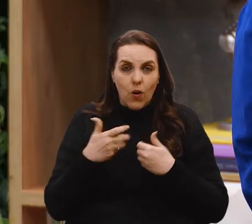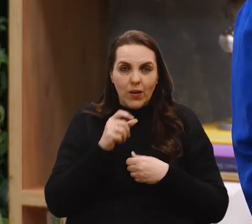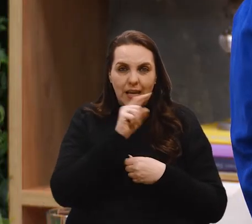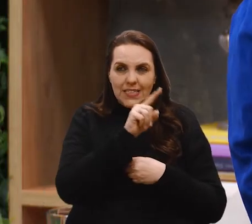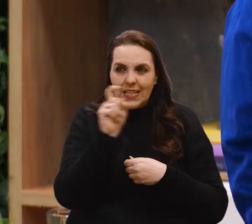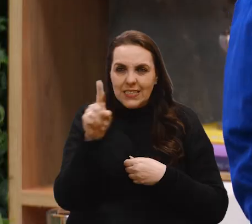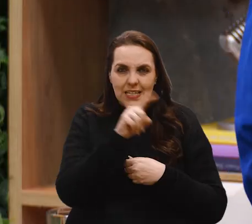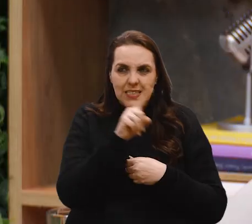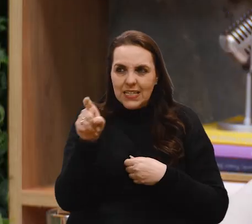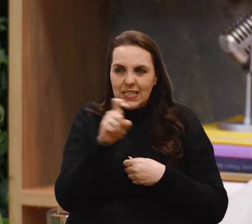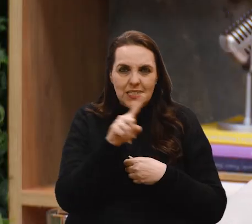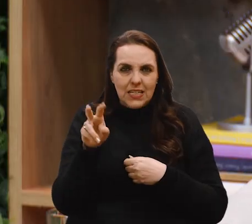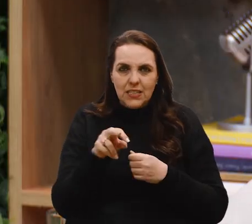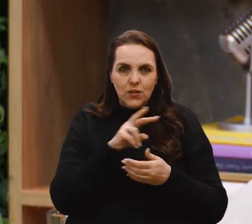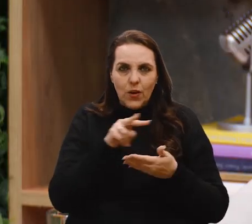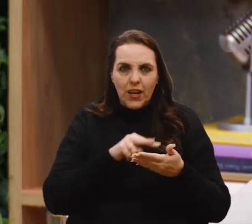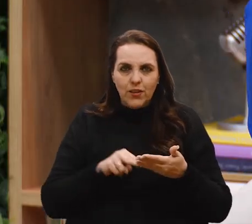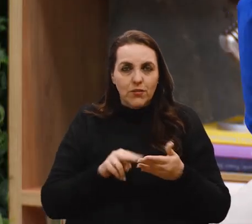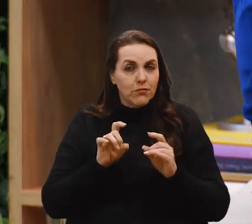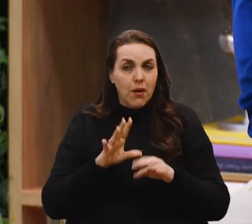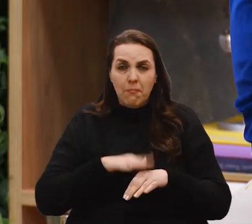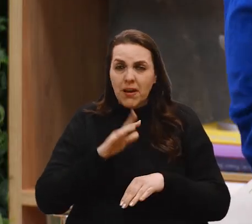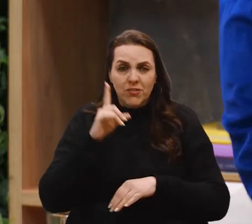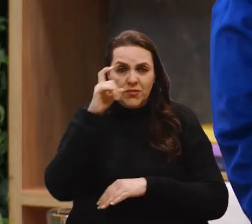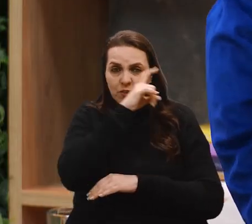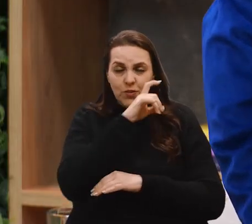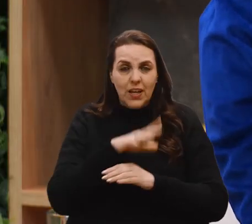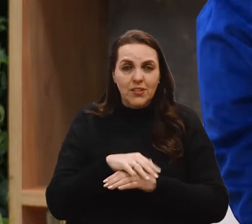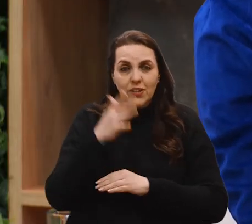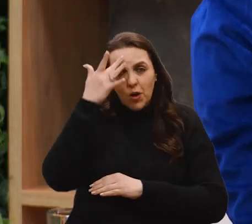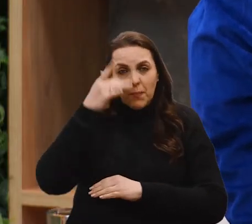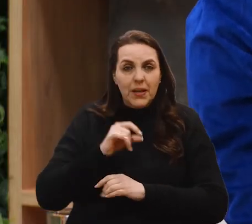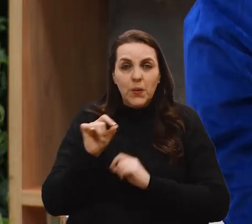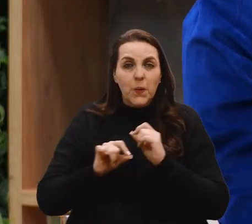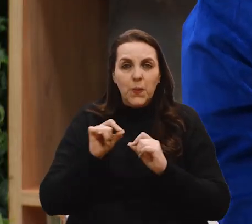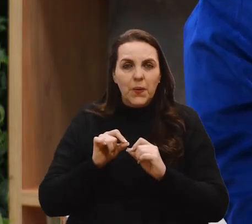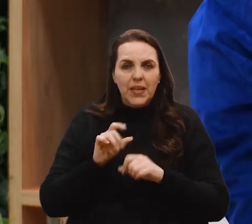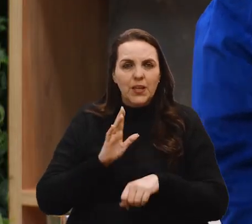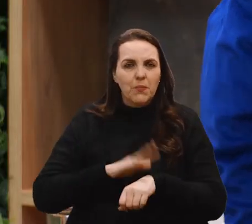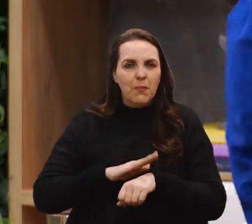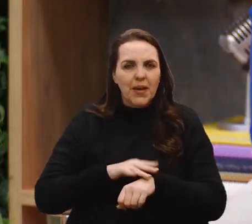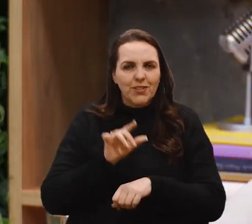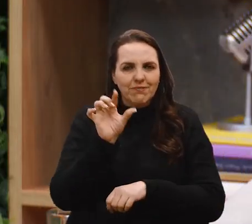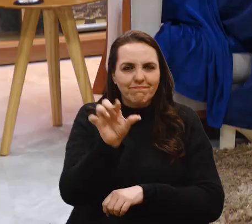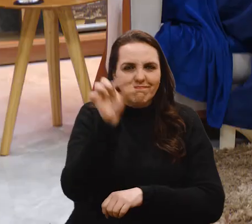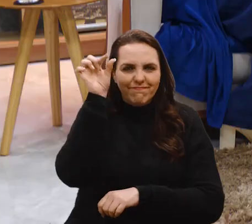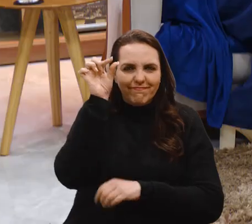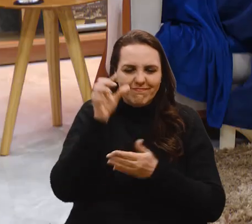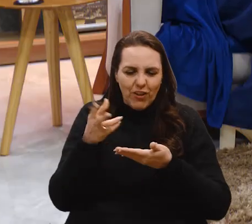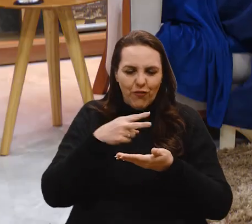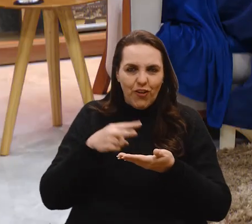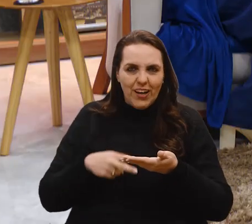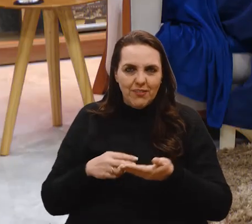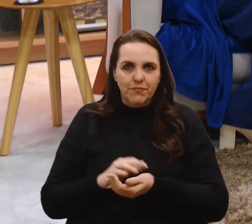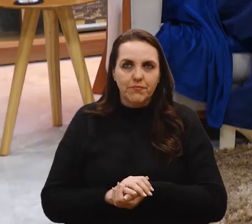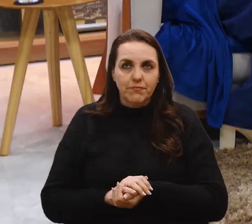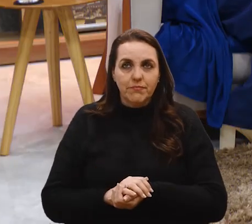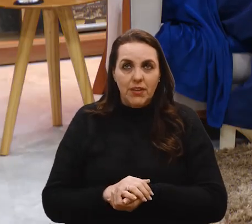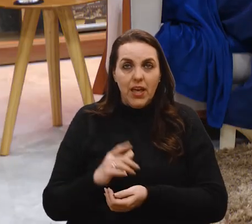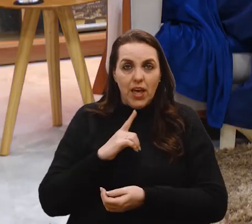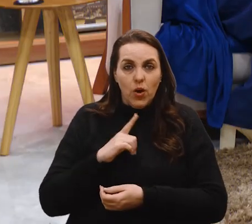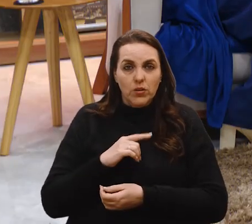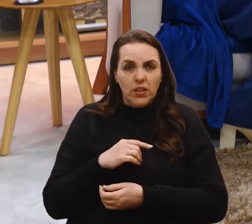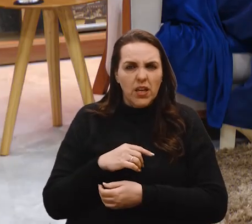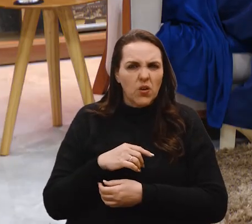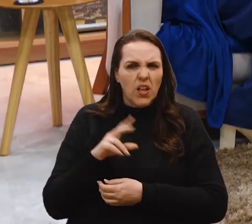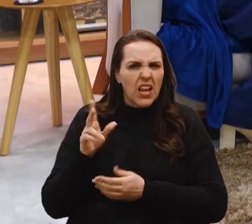qual parte eu entro. E daí eu acho que a minha maior dificuldade é entender, assim. Eu tenho uns 4, 5 do lado. Tu não faz isso? De ler